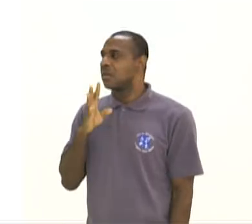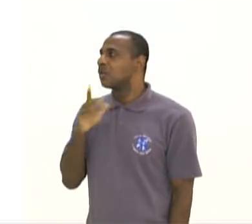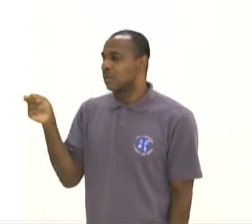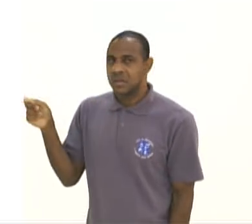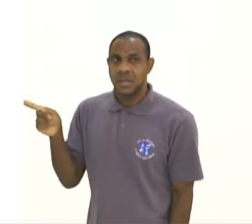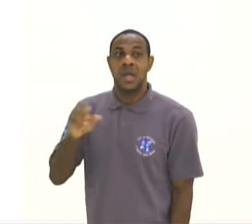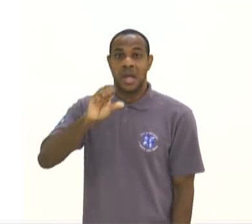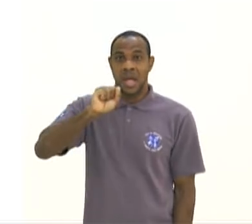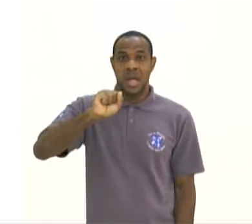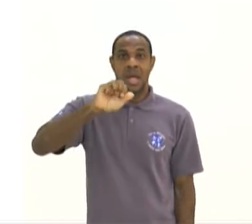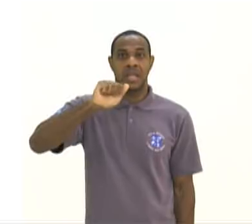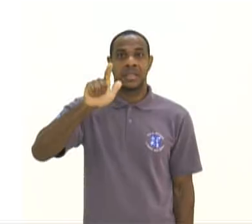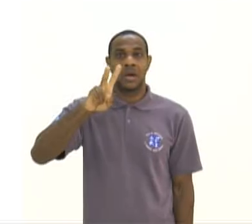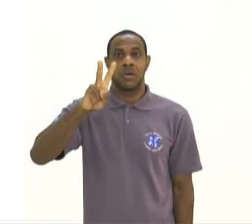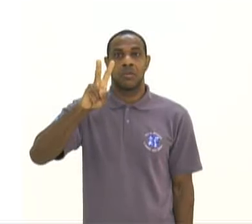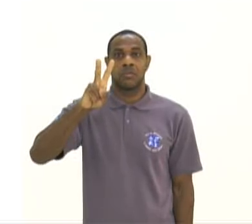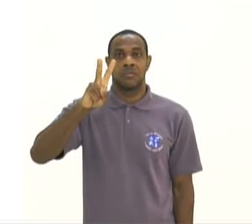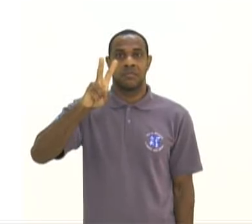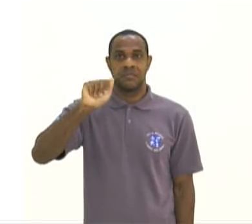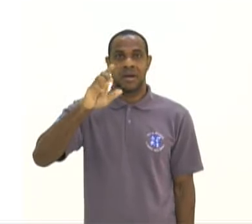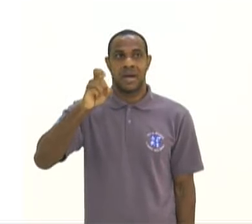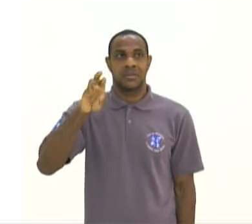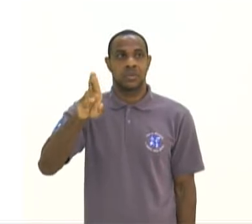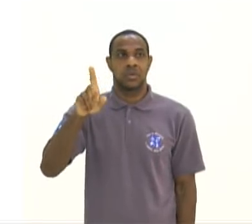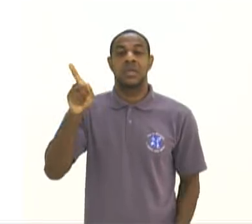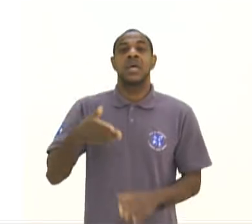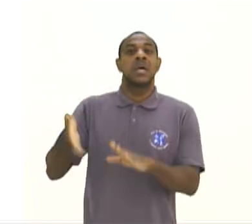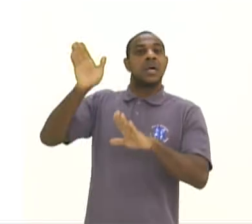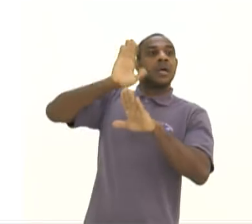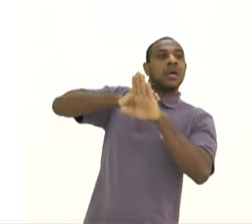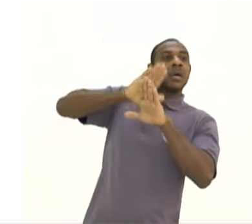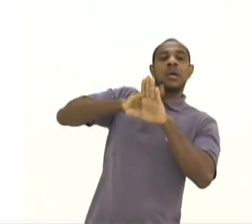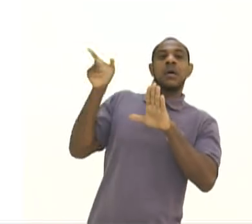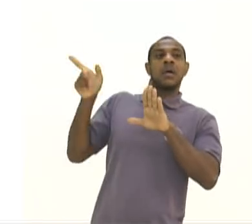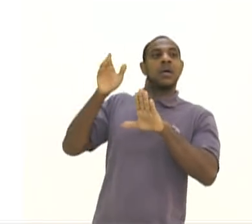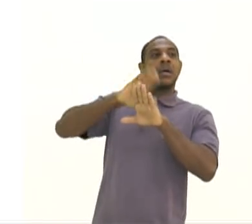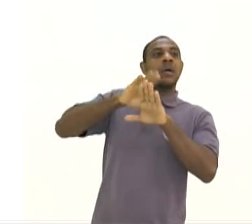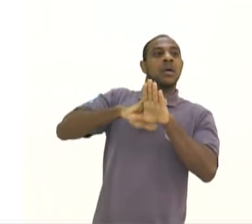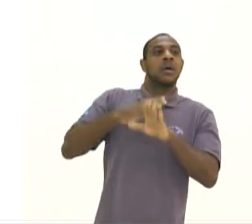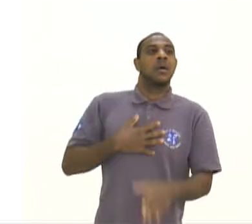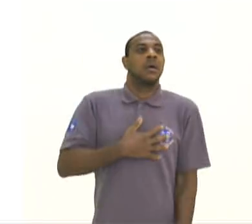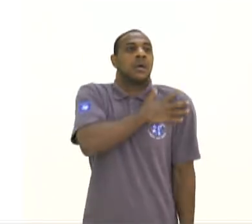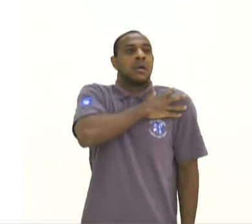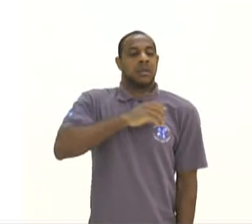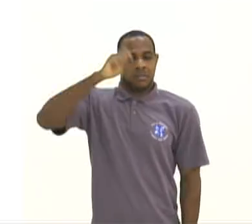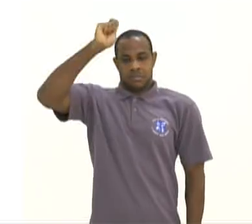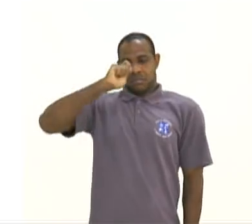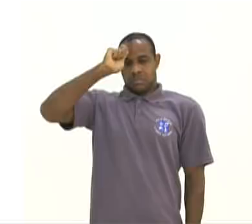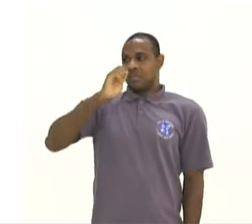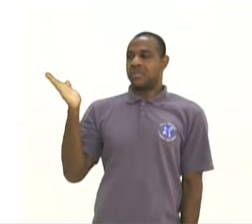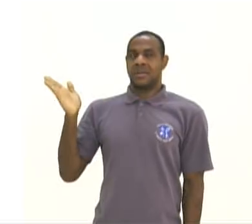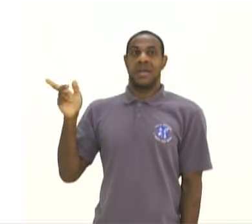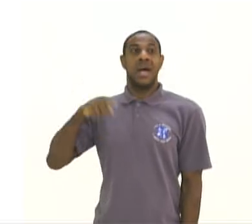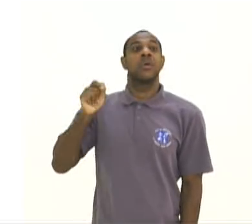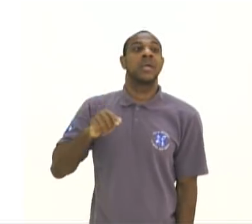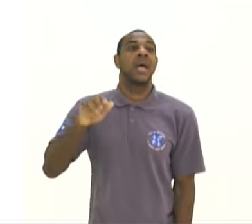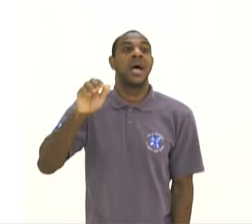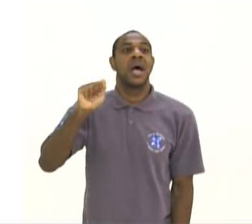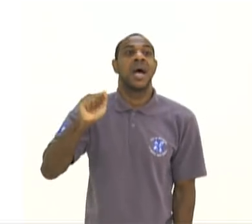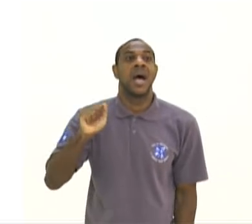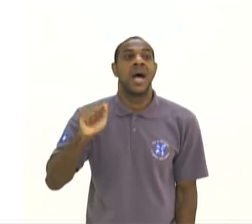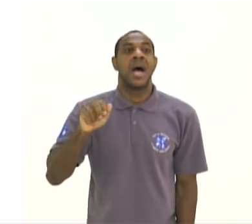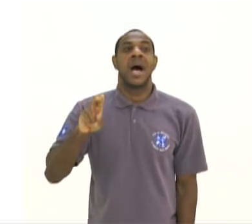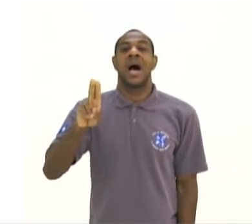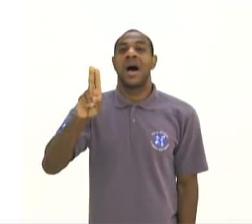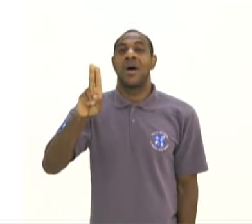o Salvador Allende. Quem está atrás dele? Quem é o oficial do exército? O Augusto Pinochet, este